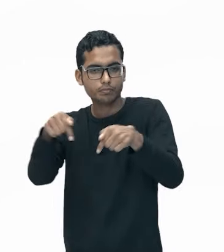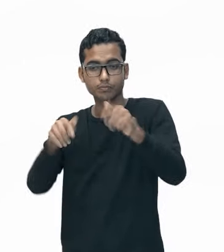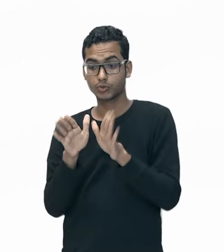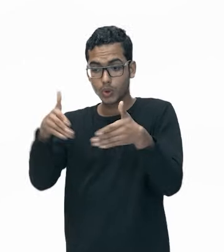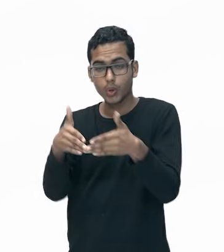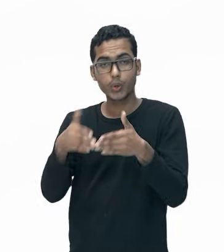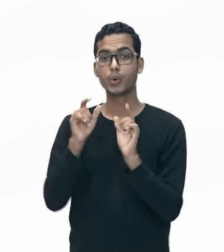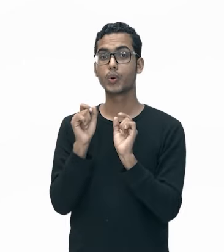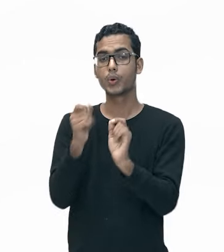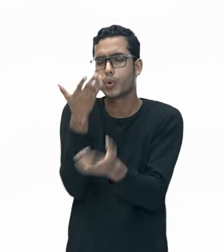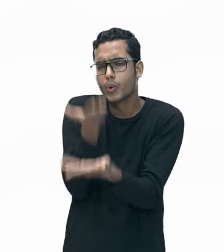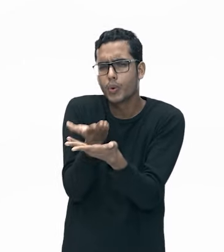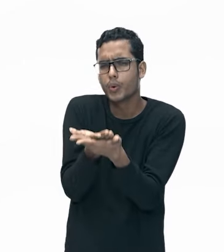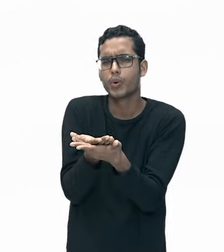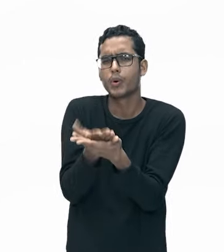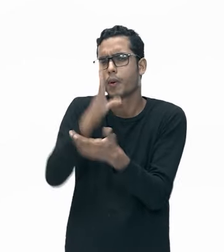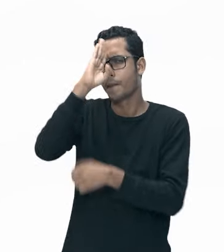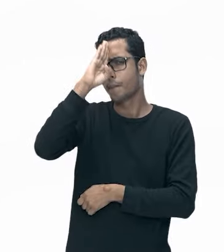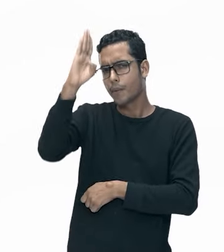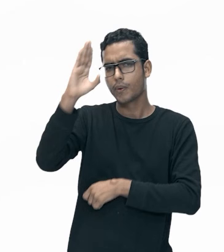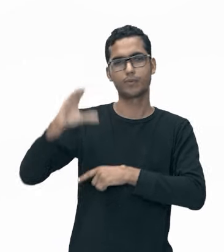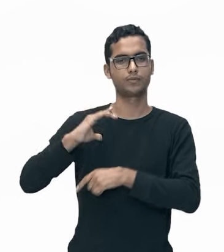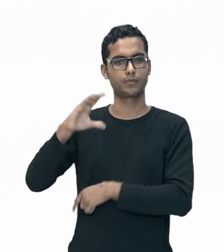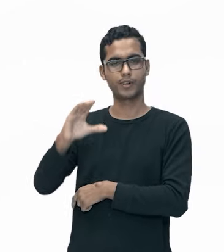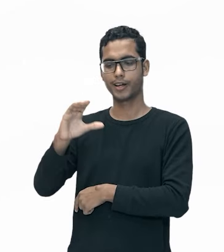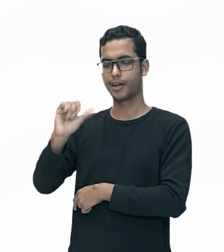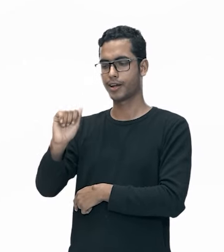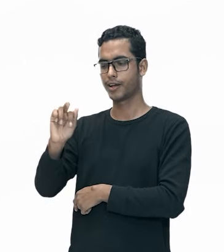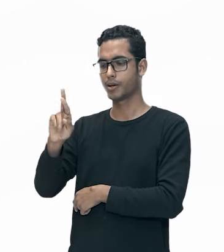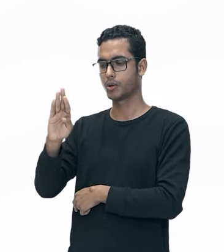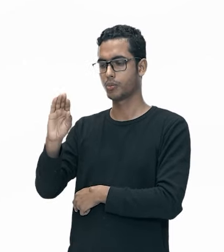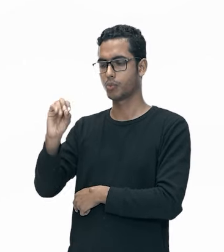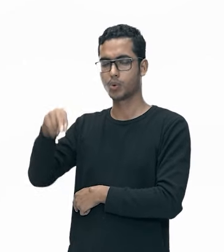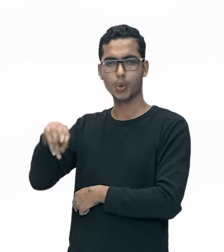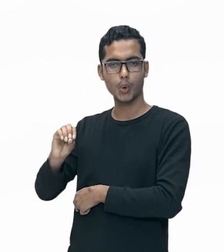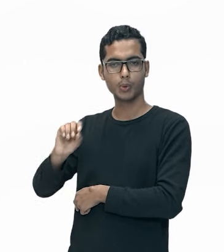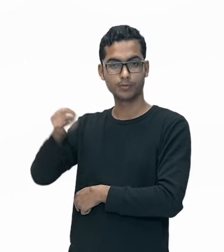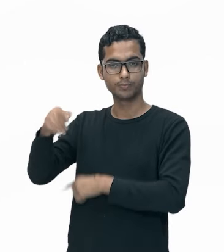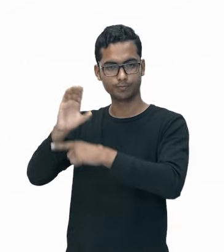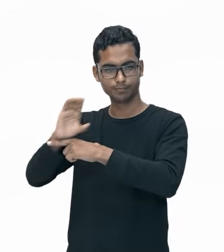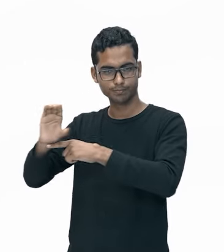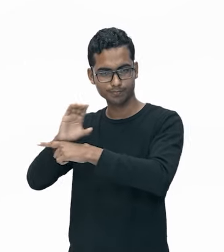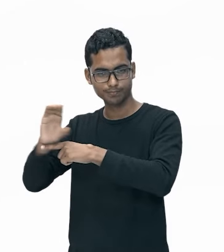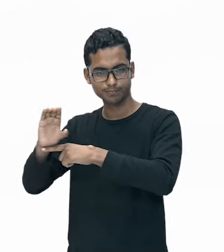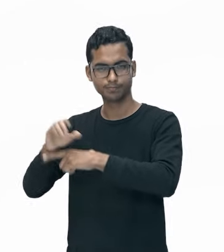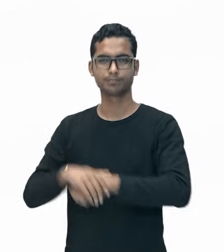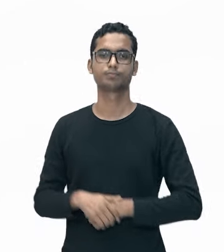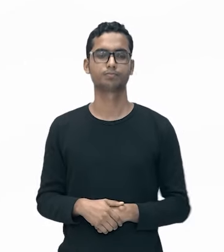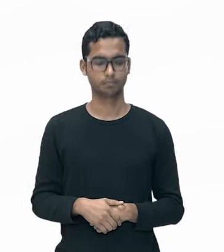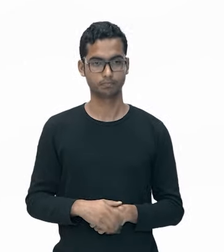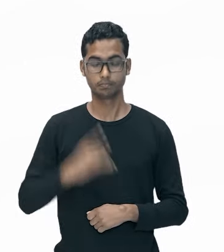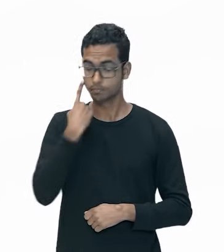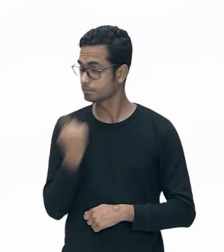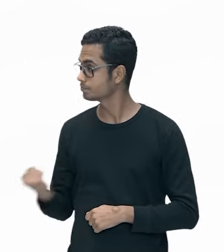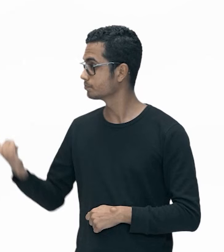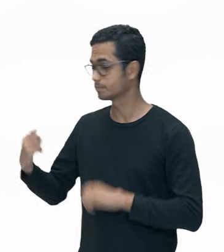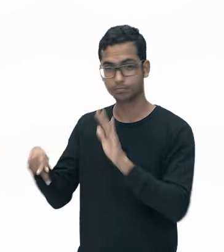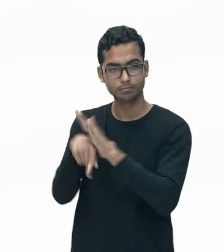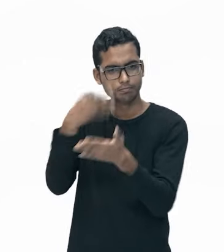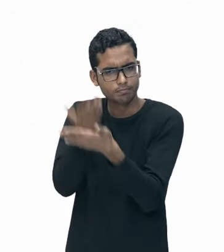estuda especificamente esse elemento tá o carbono Tá bom então química orgânica tem a ver com